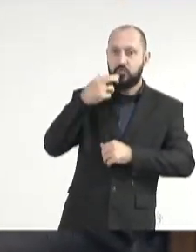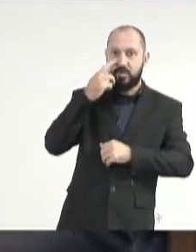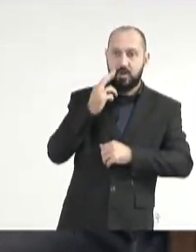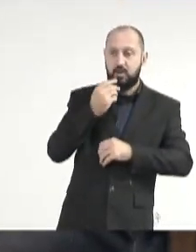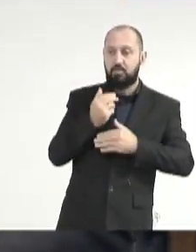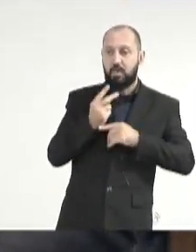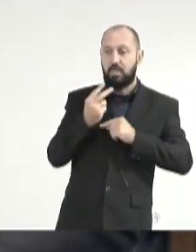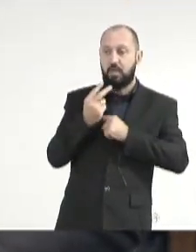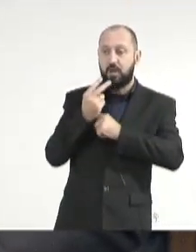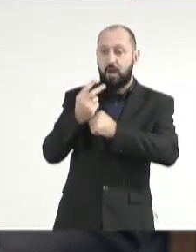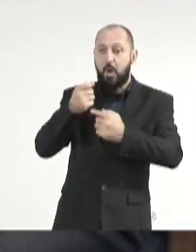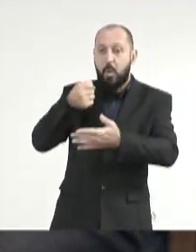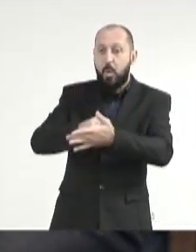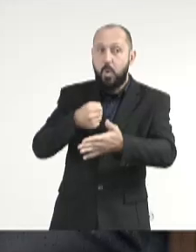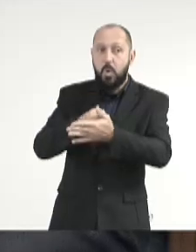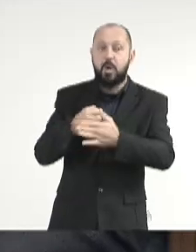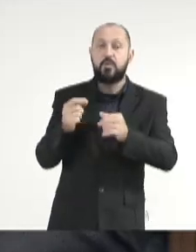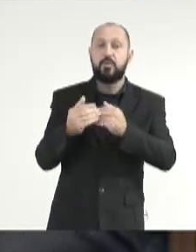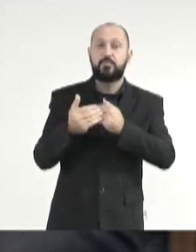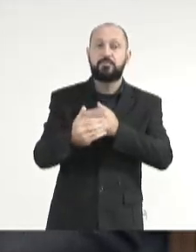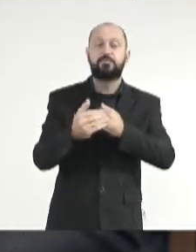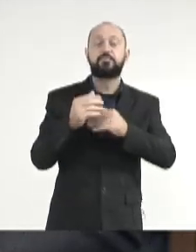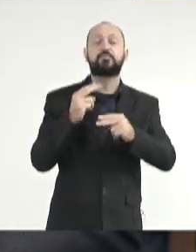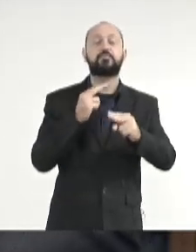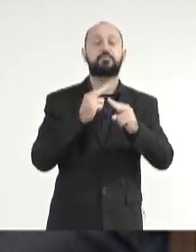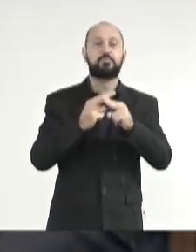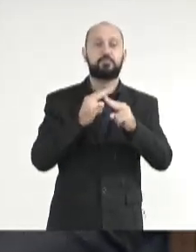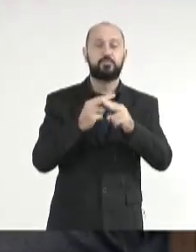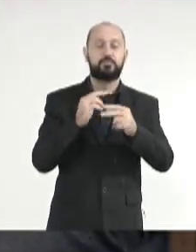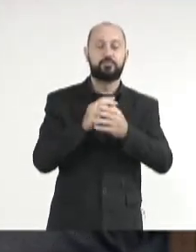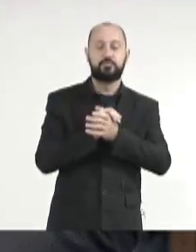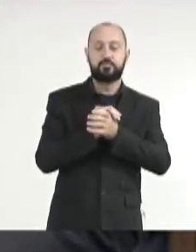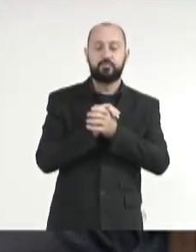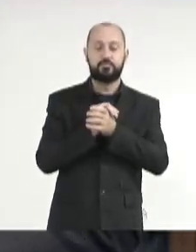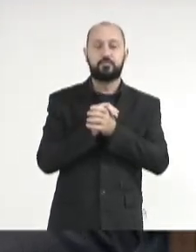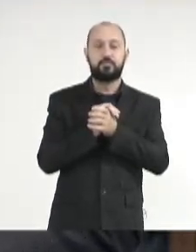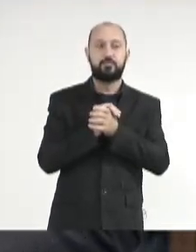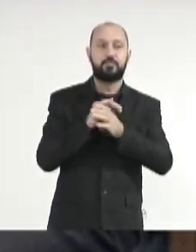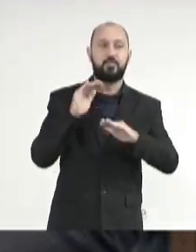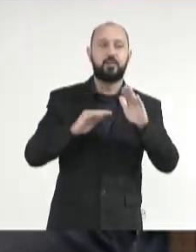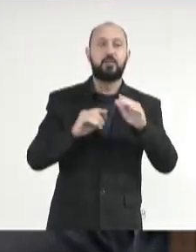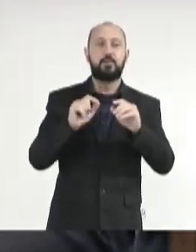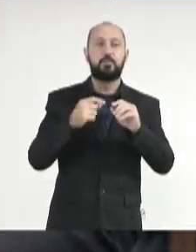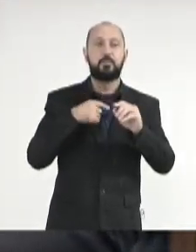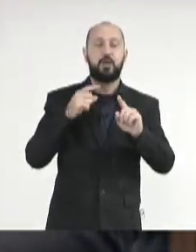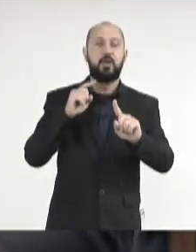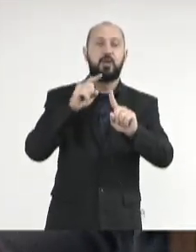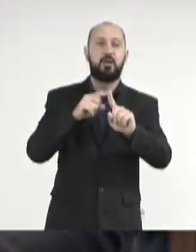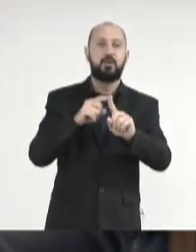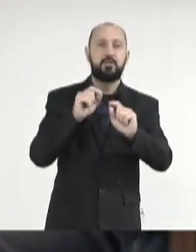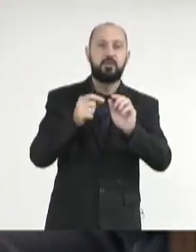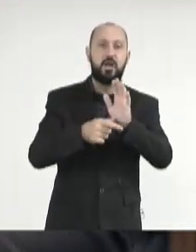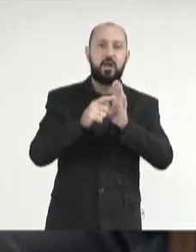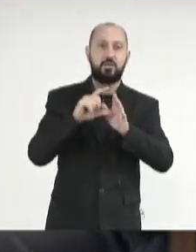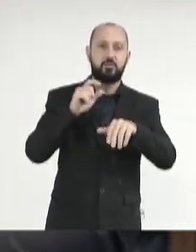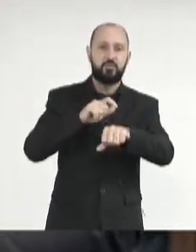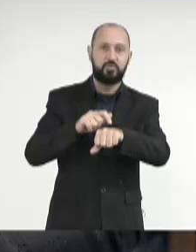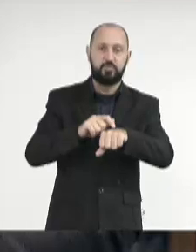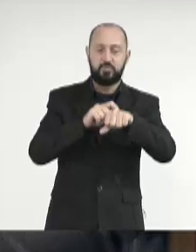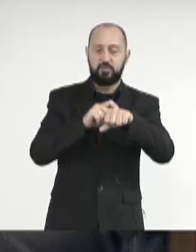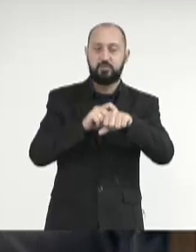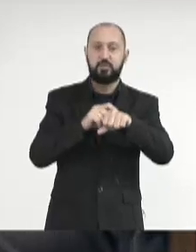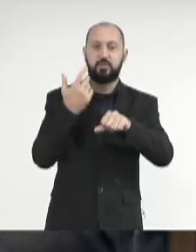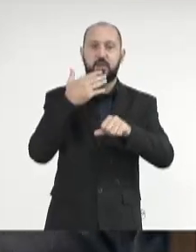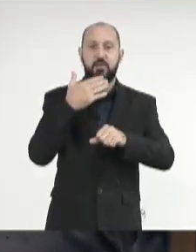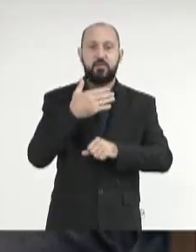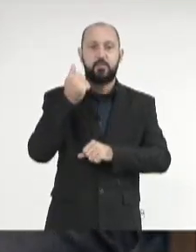a primeira garantidora desse financiamento da Sanesul com a Caixa. E justamente para atingir esse marco legal antes do prazo, né, que a Sanesul